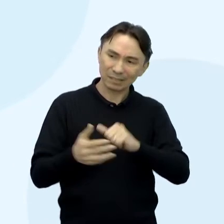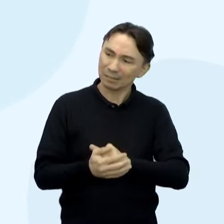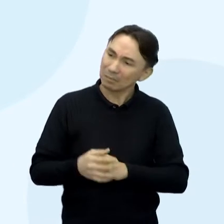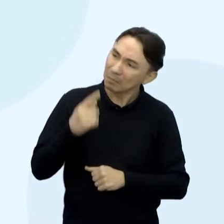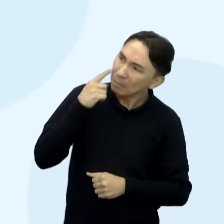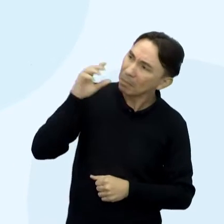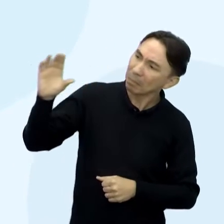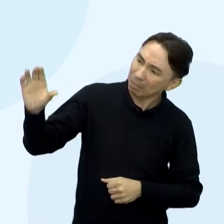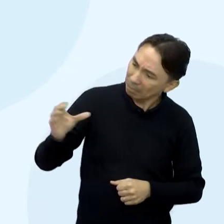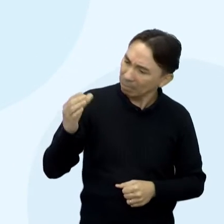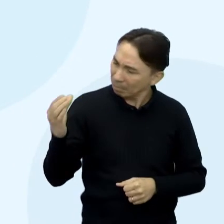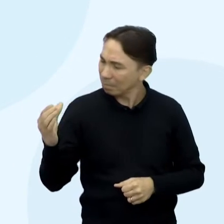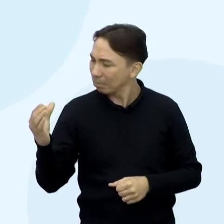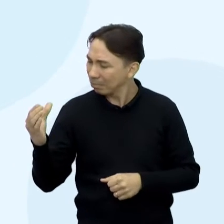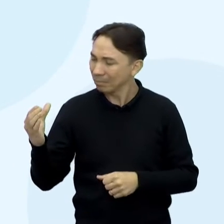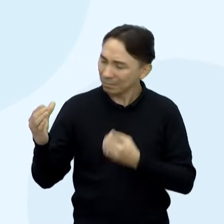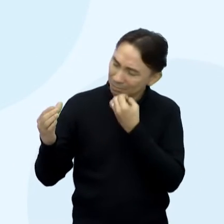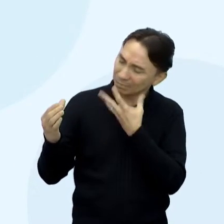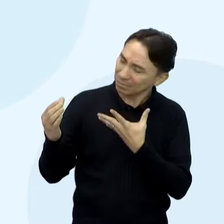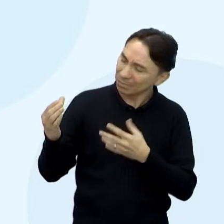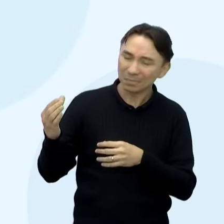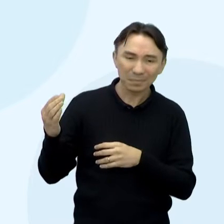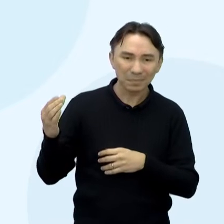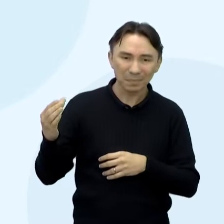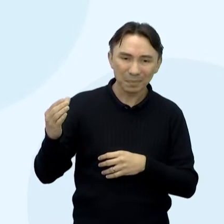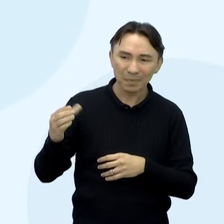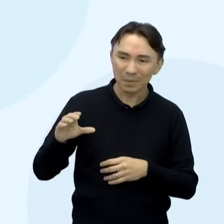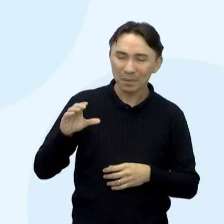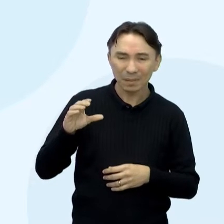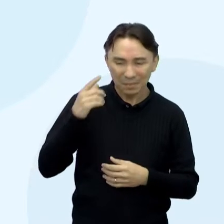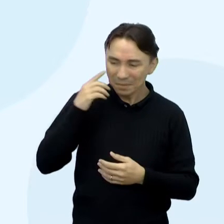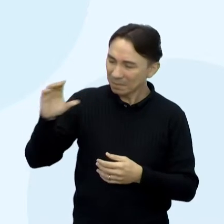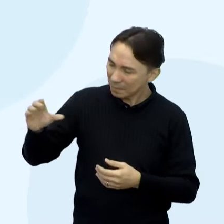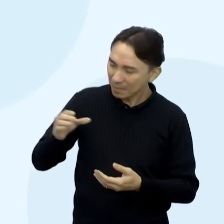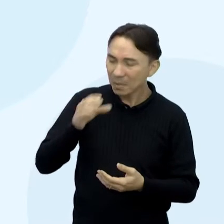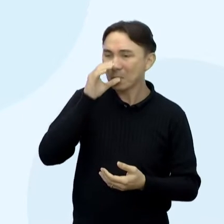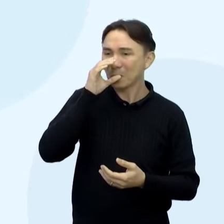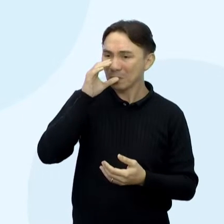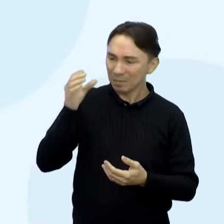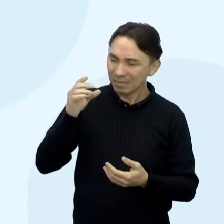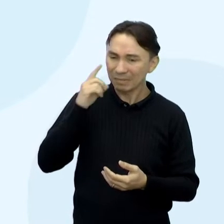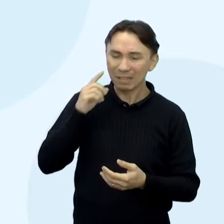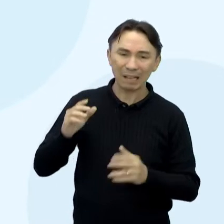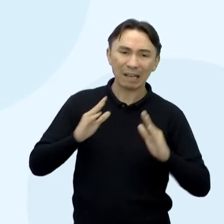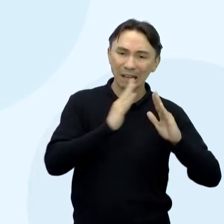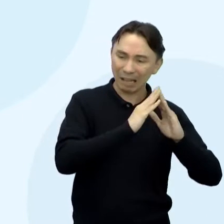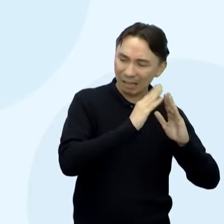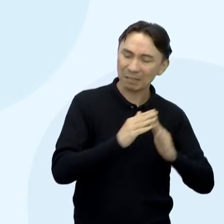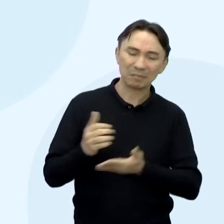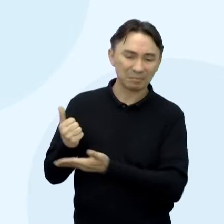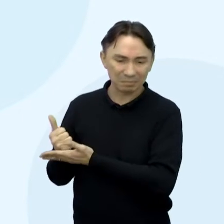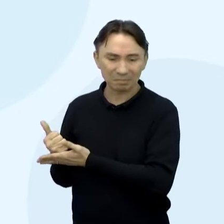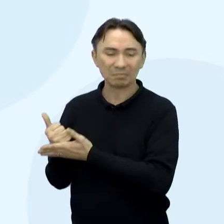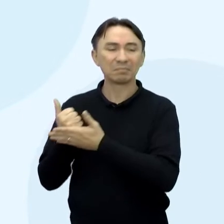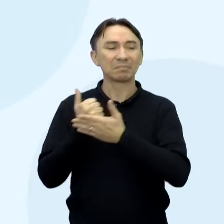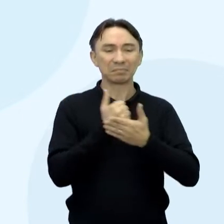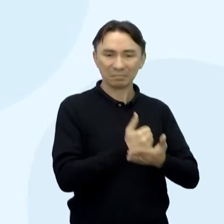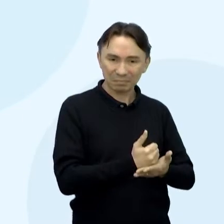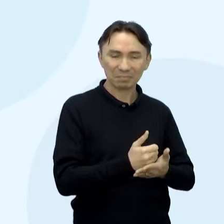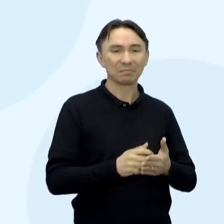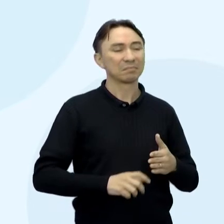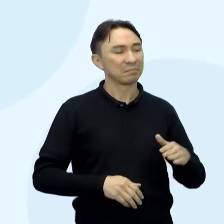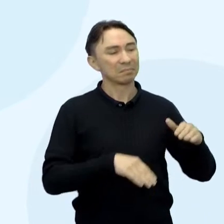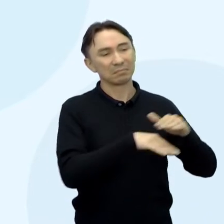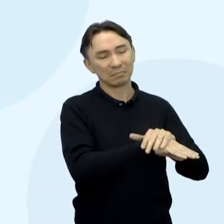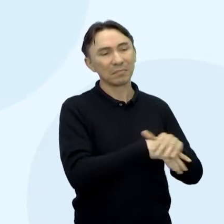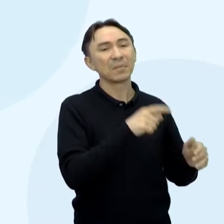lá, poxa vida, esse suquinho é bacana, vou levar para casa, né? Vai lá, põe na sua geladeira o suco, certo